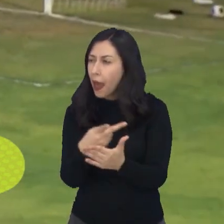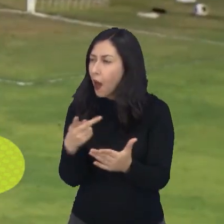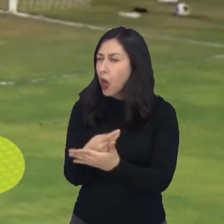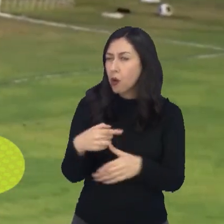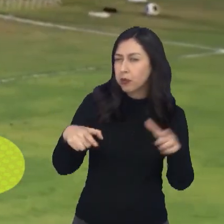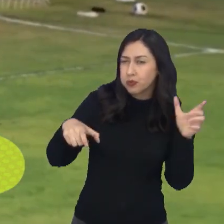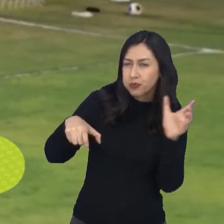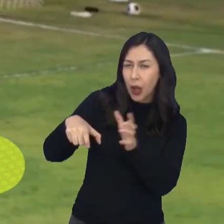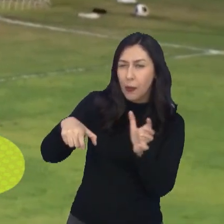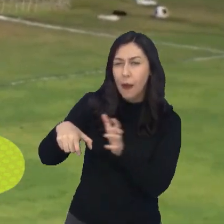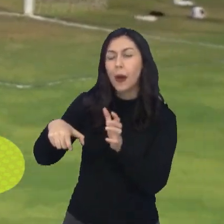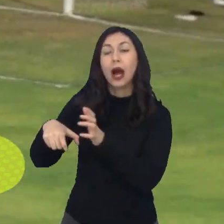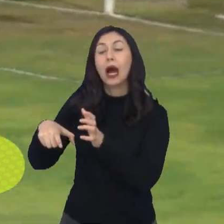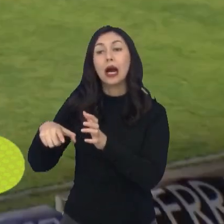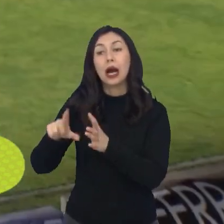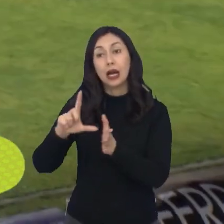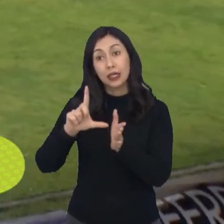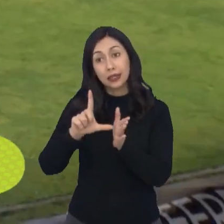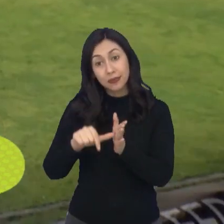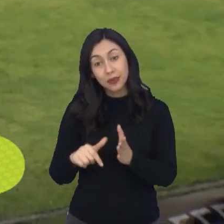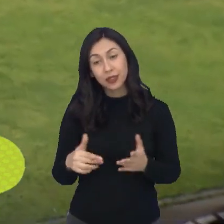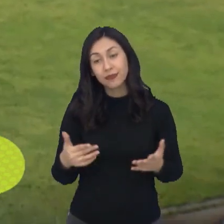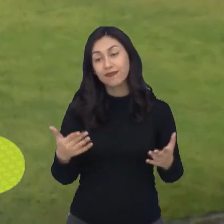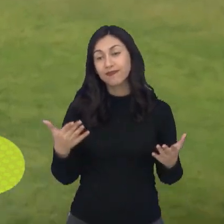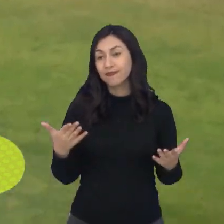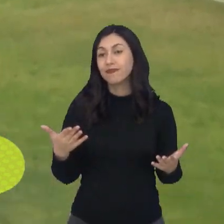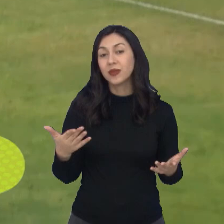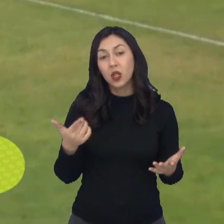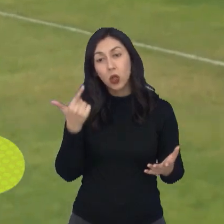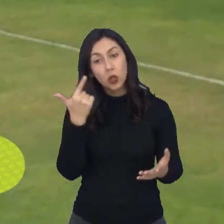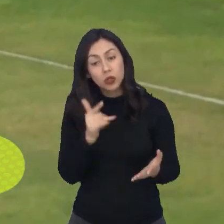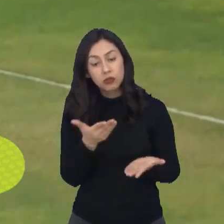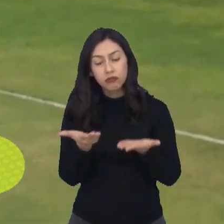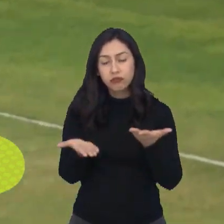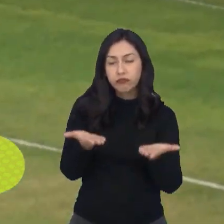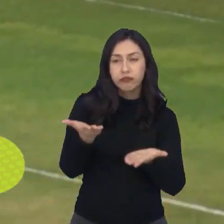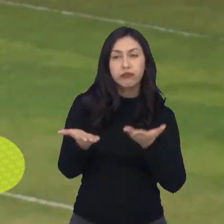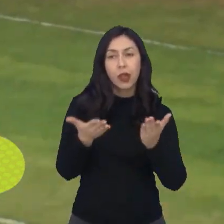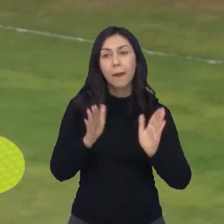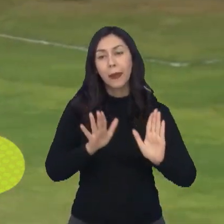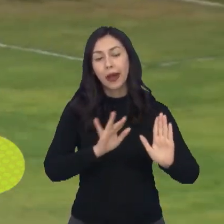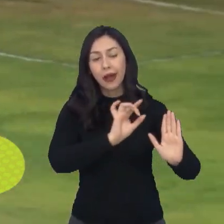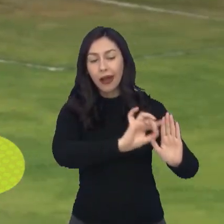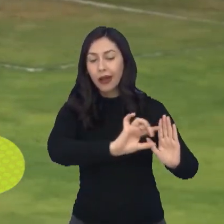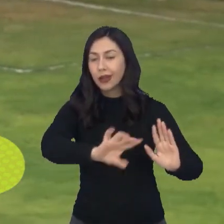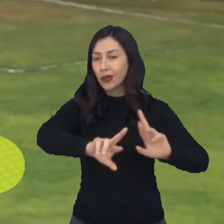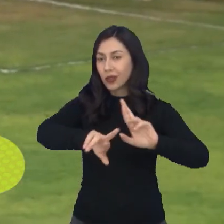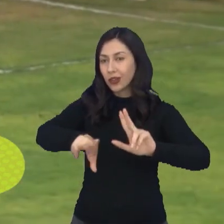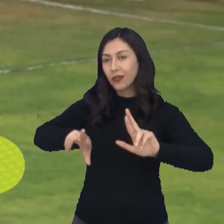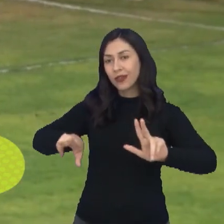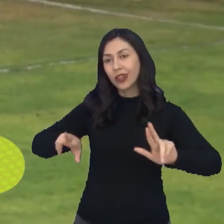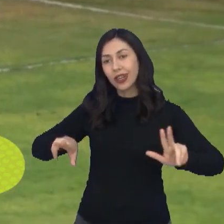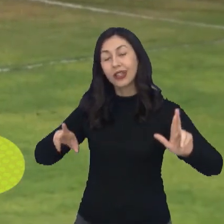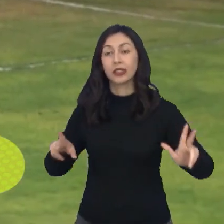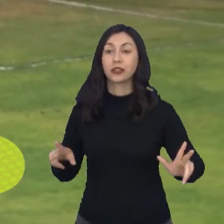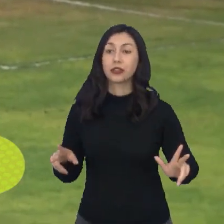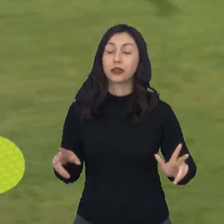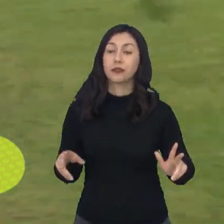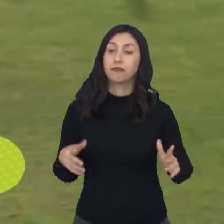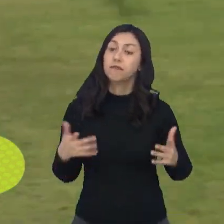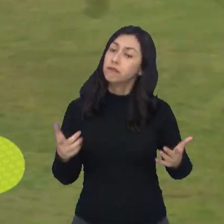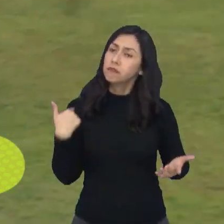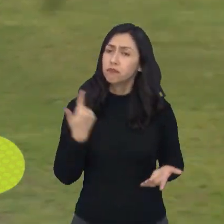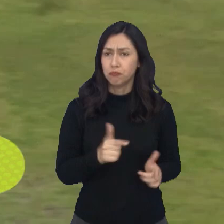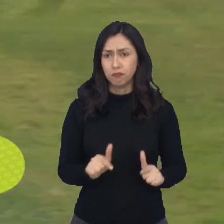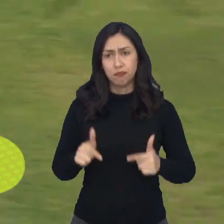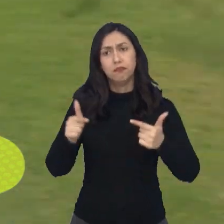que chamou o adversário para o nosso campo e a gente conseguiu construir mais. Então cada jogo tem sua história. Eu acho que a gente, de um todo, a gente fez uma boa